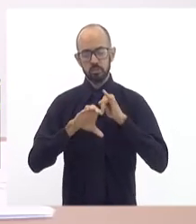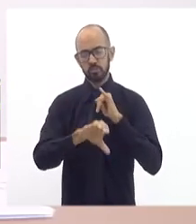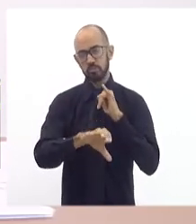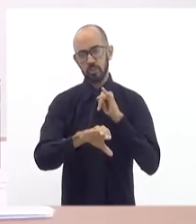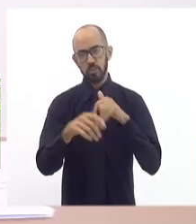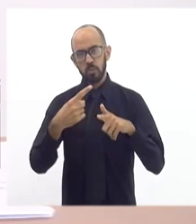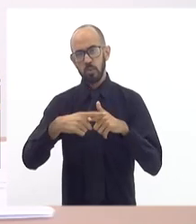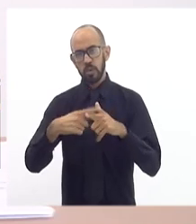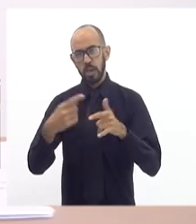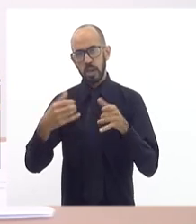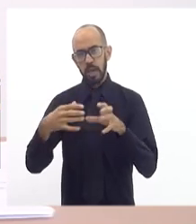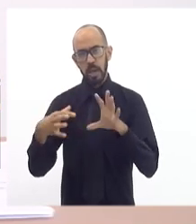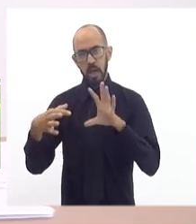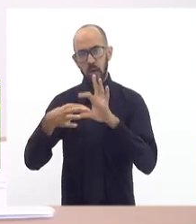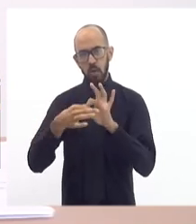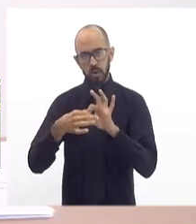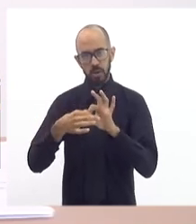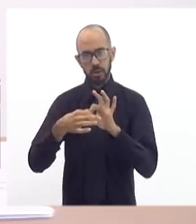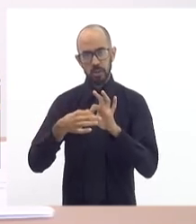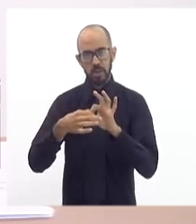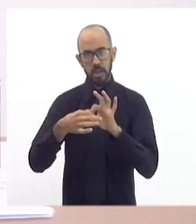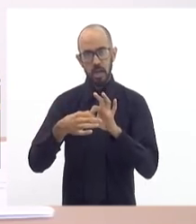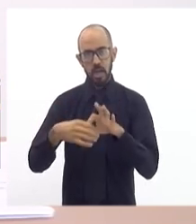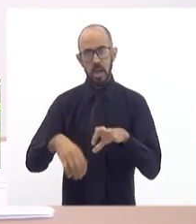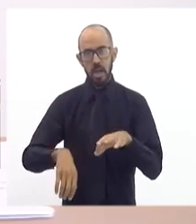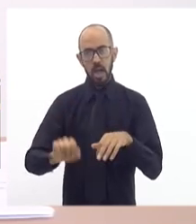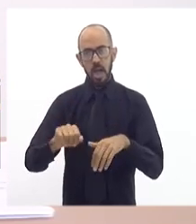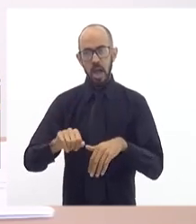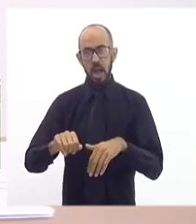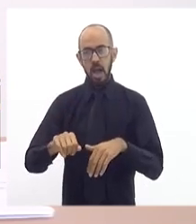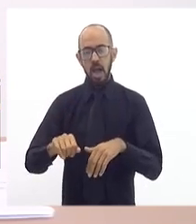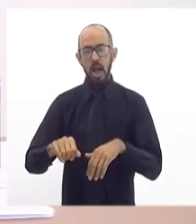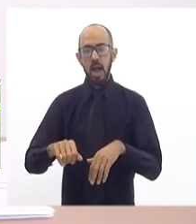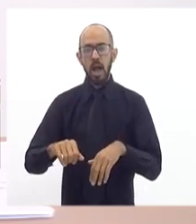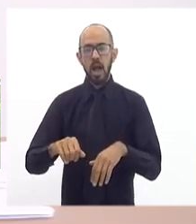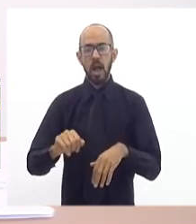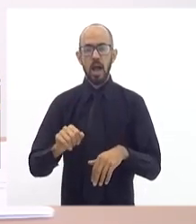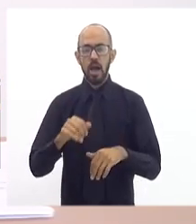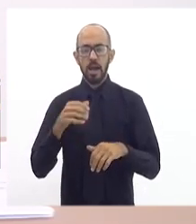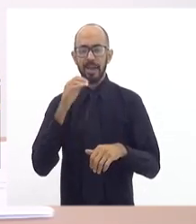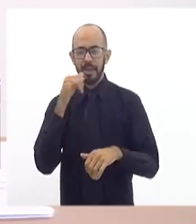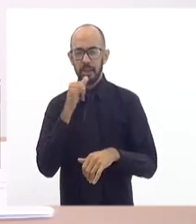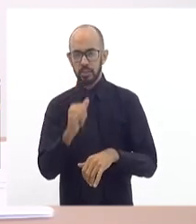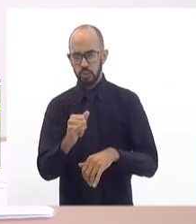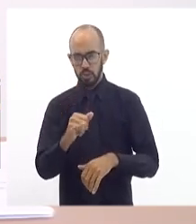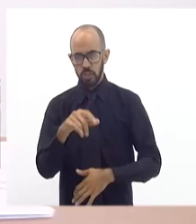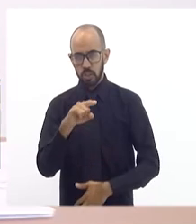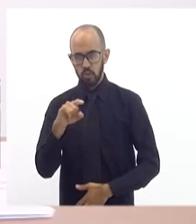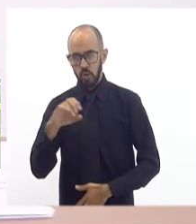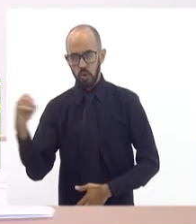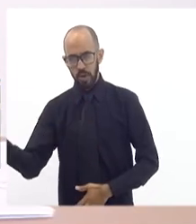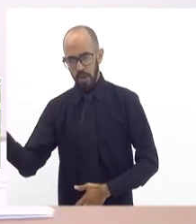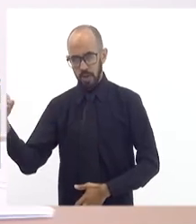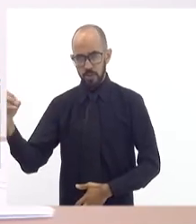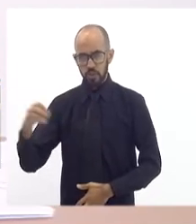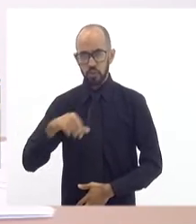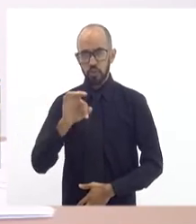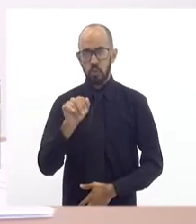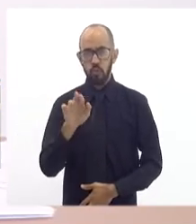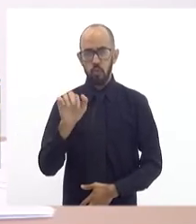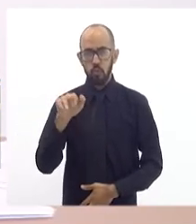em Perigo a subestação da zona leste que é de propriedade de Furnas centrais e as quatro usinas termelétricas